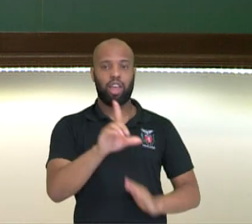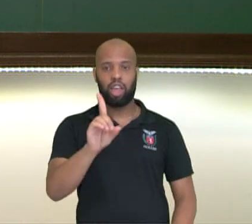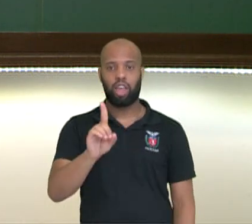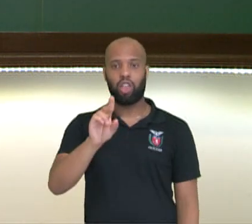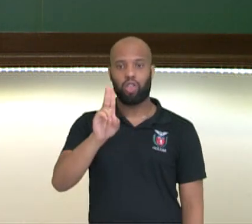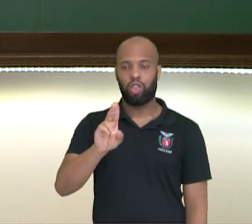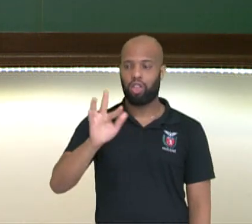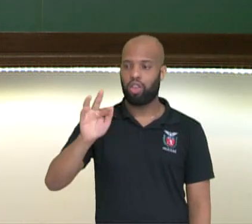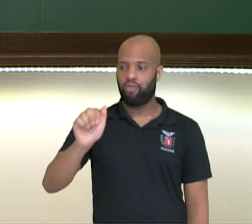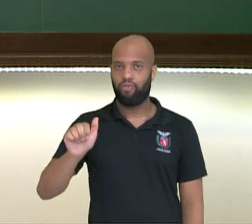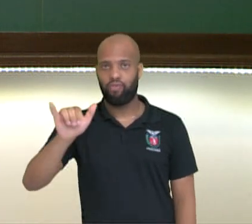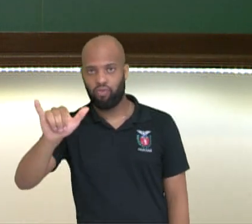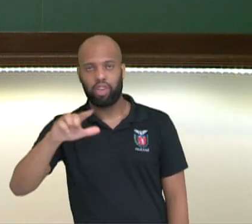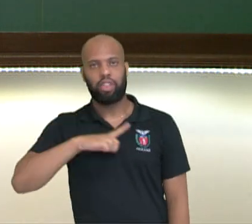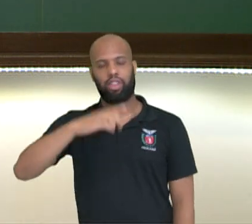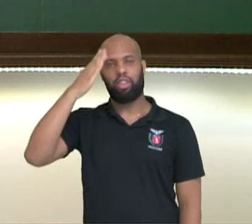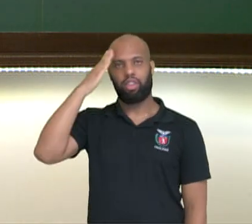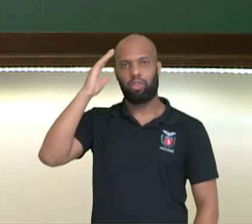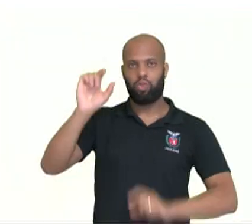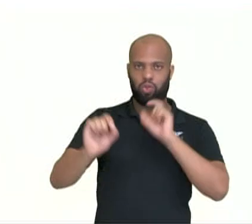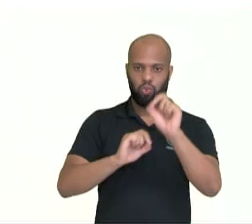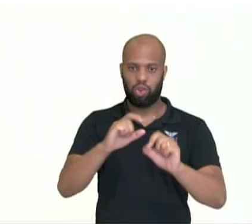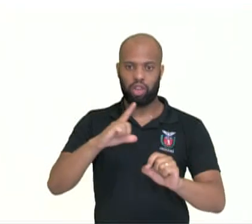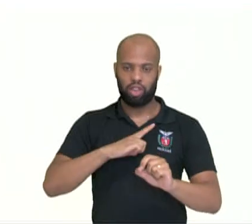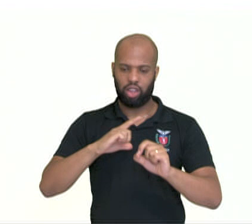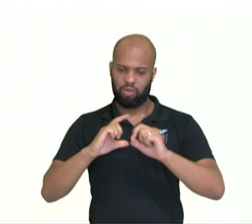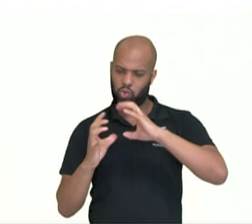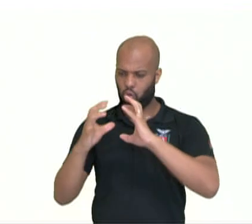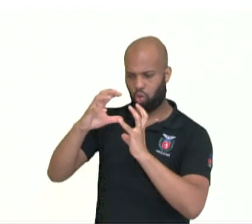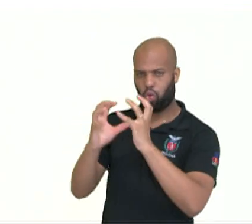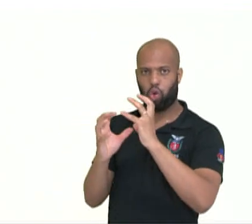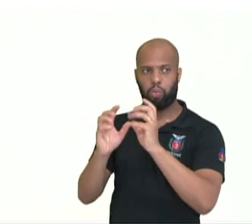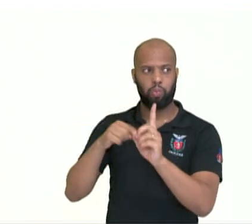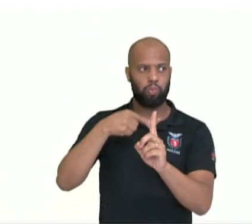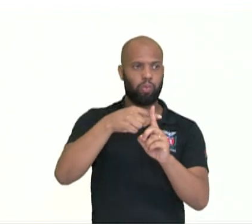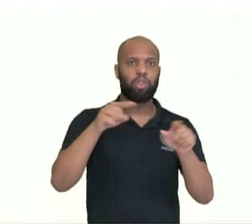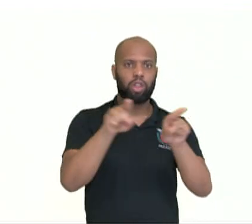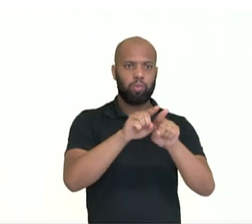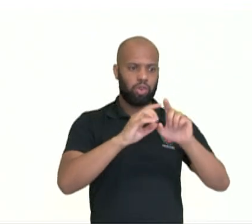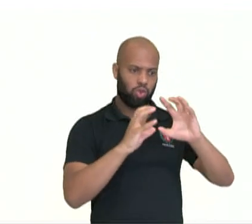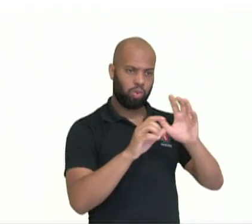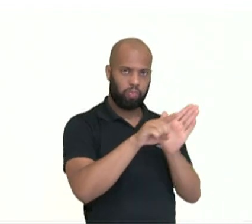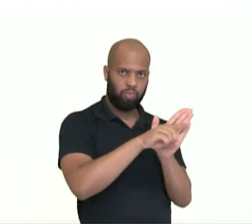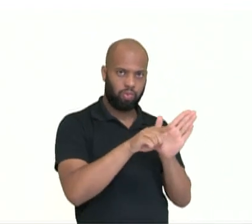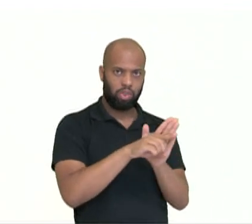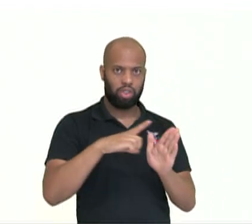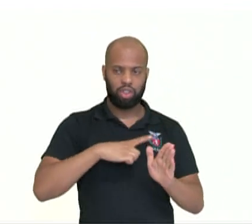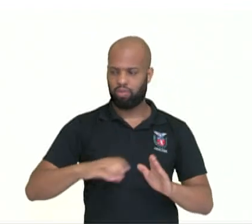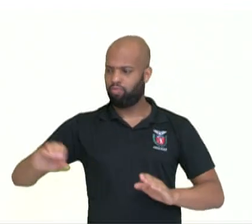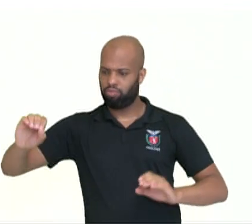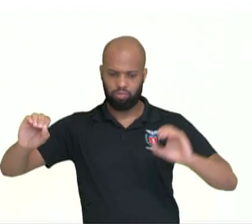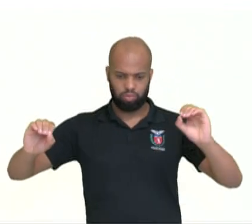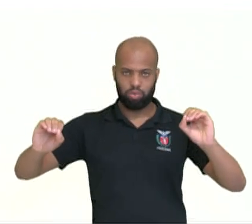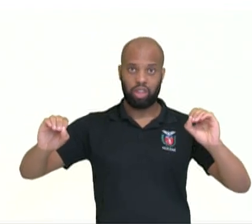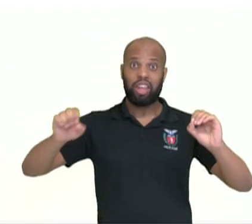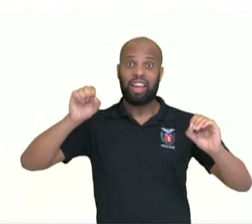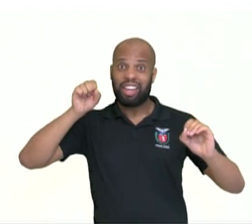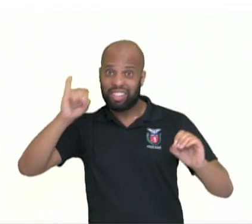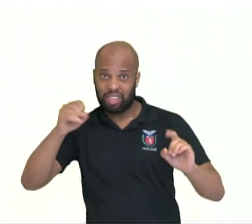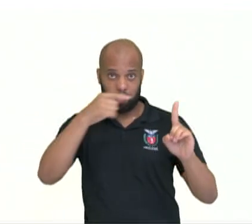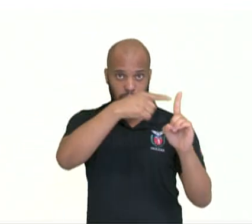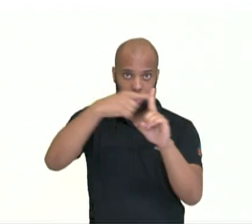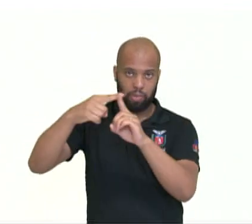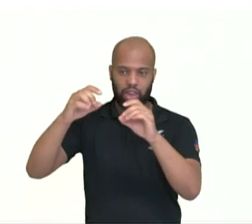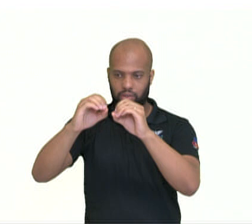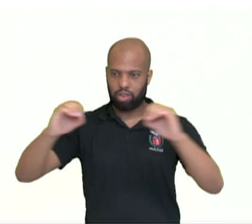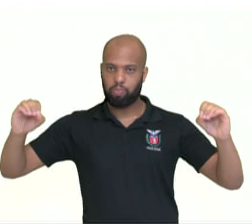importante, vocês têm que saber sempre que corpos positivos e corpos negativos, então dois corpos positivos se repelem, dois corpos